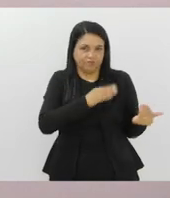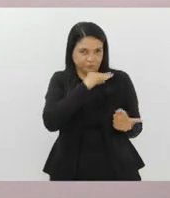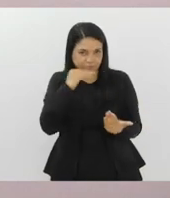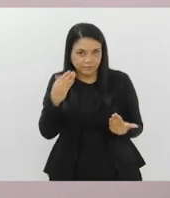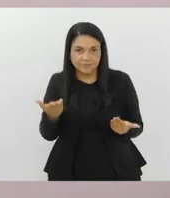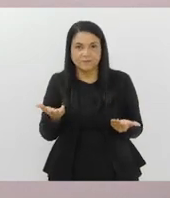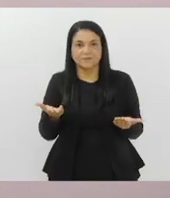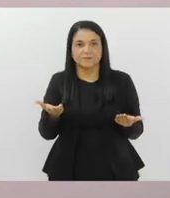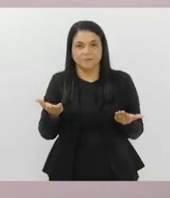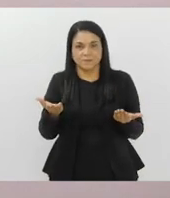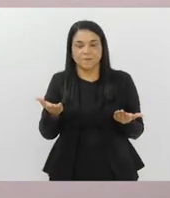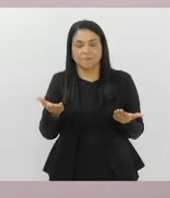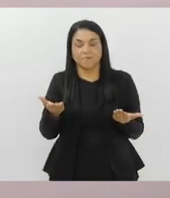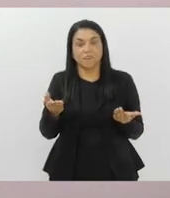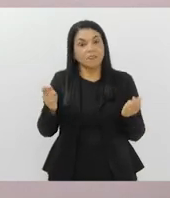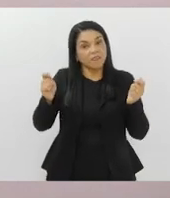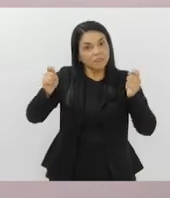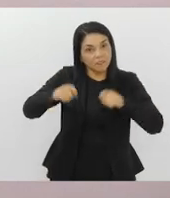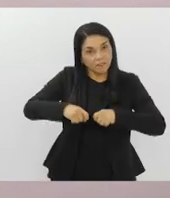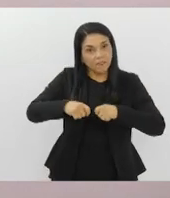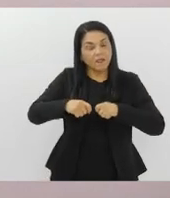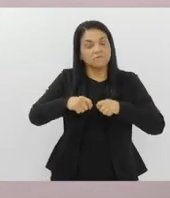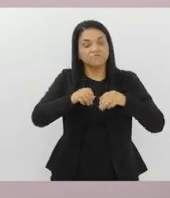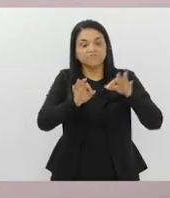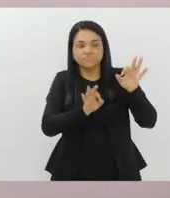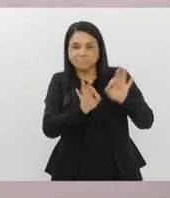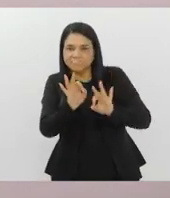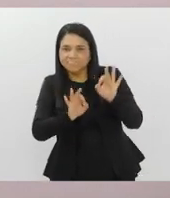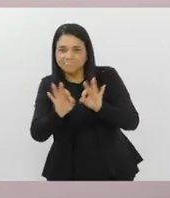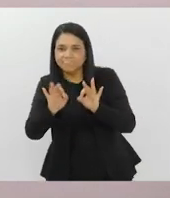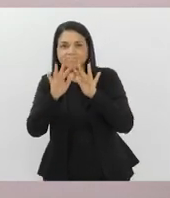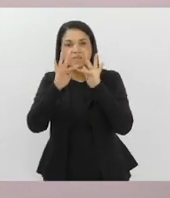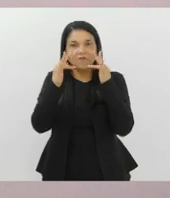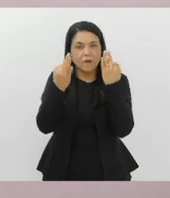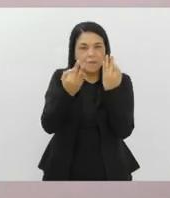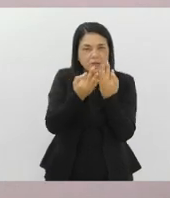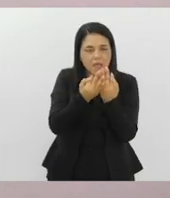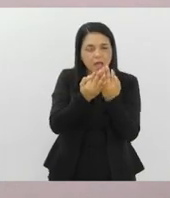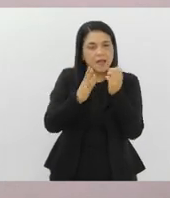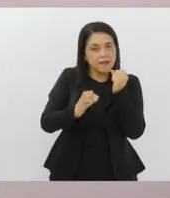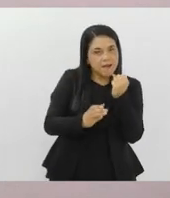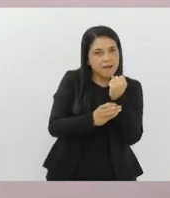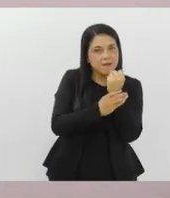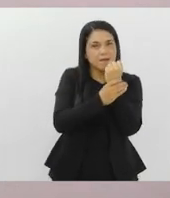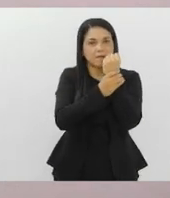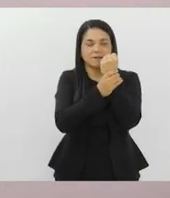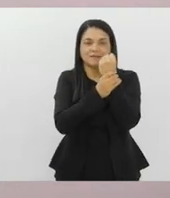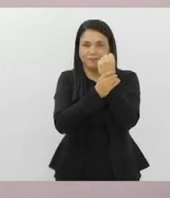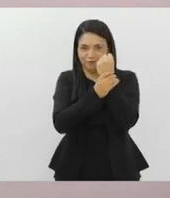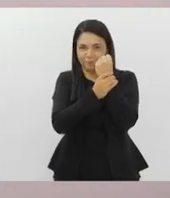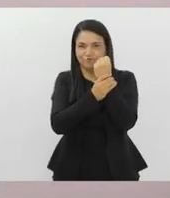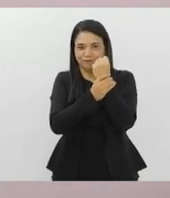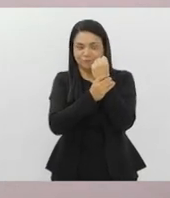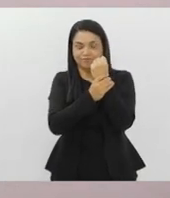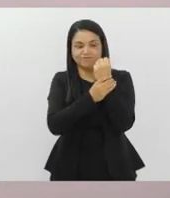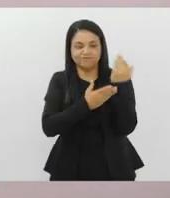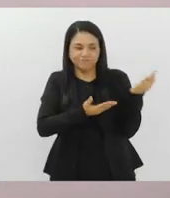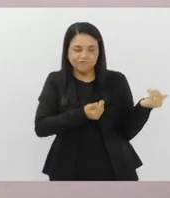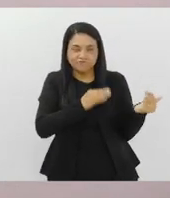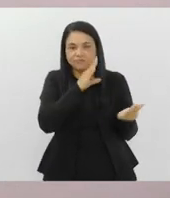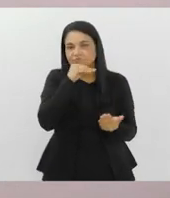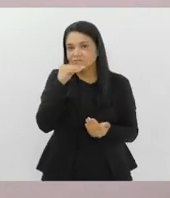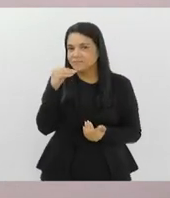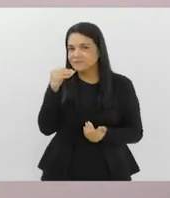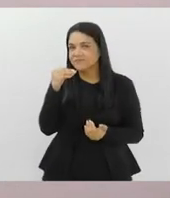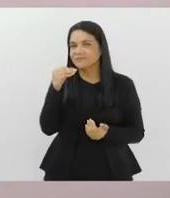e a possibilidade de ter um planejamento familiar que garanta que essa adolescente, que esse